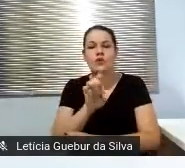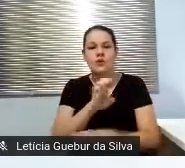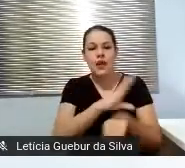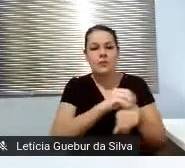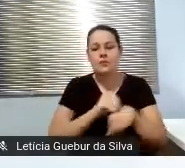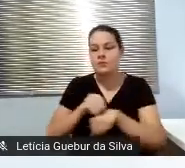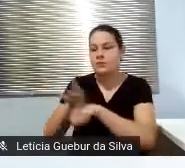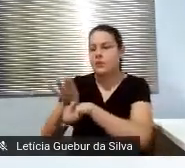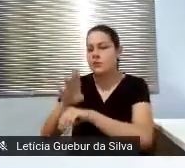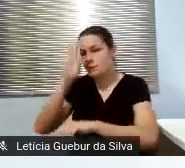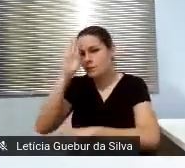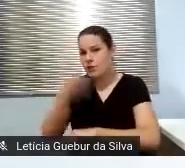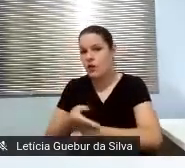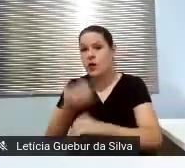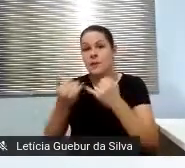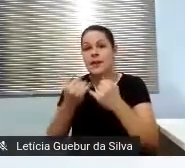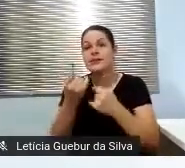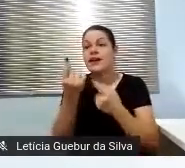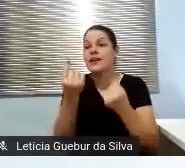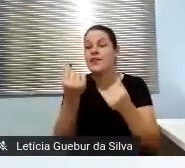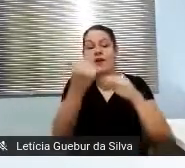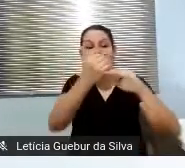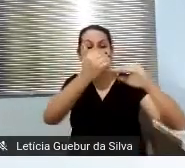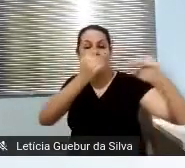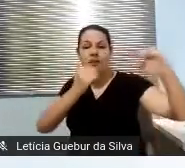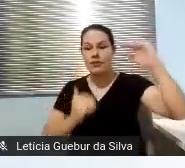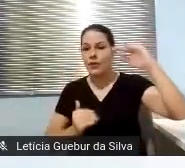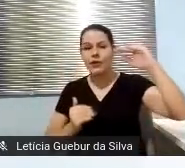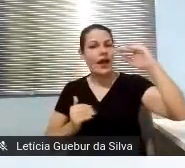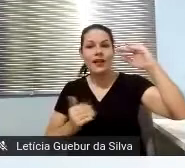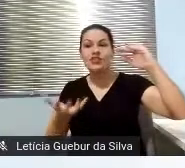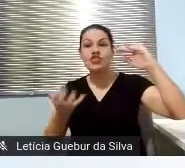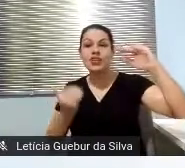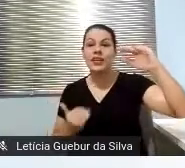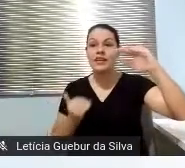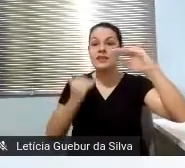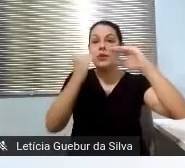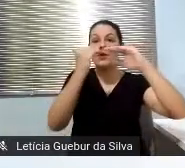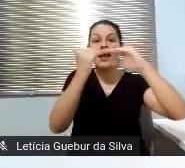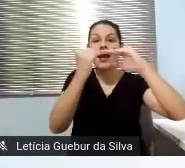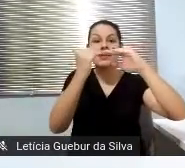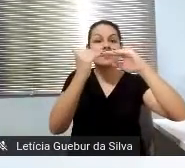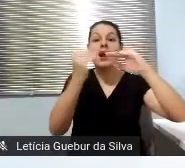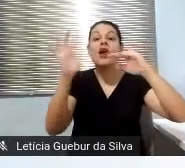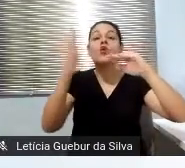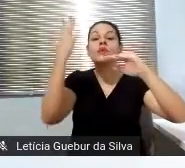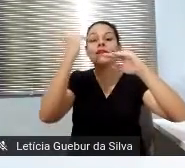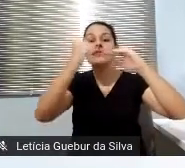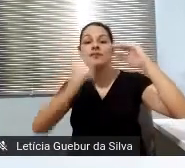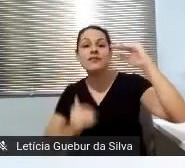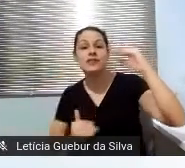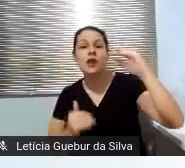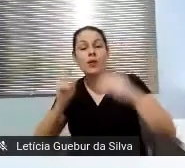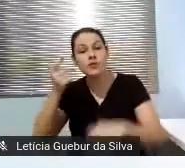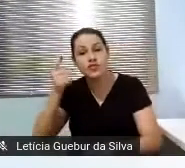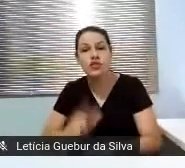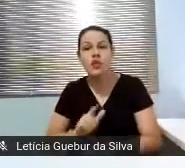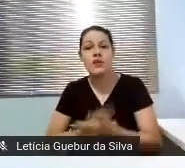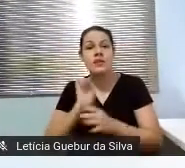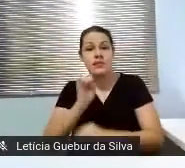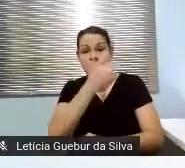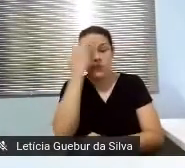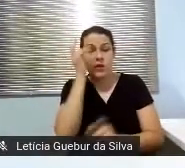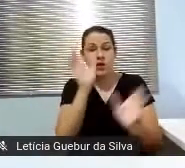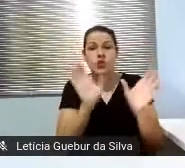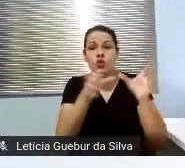vai só aumentar a desigualdade, a gente precisa diminuir, gente. Porque as Exatamente. pessoas já têm, né? Se já está numa escola particular, é porque